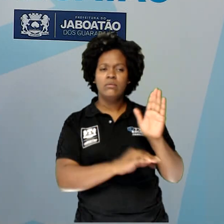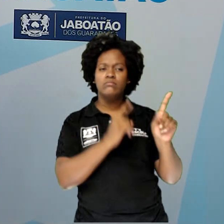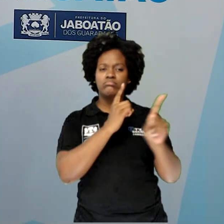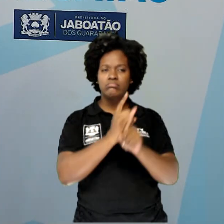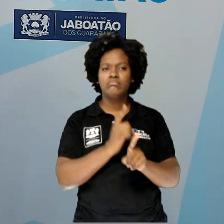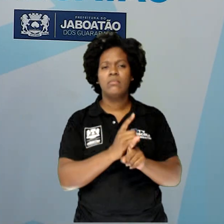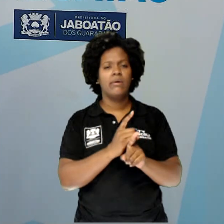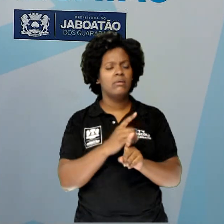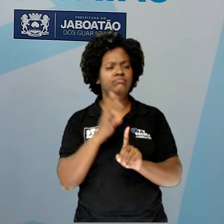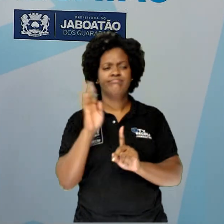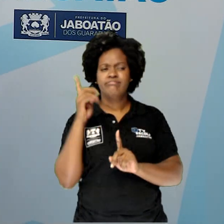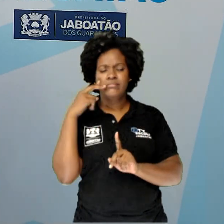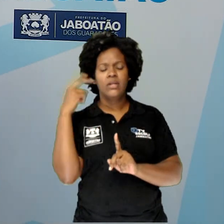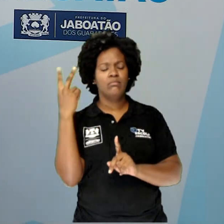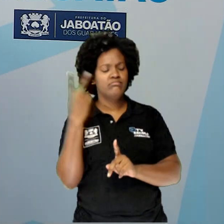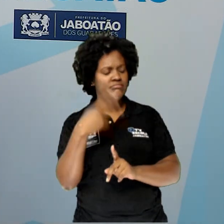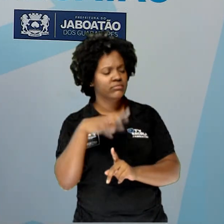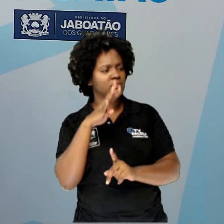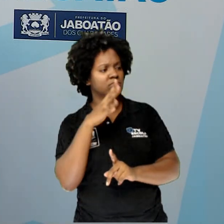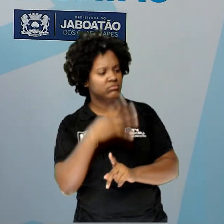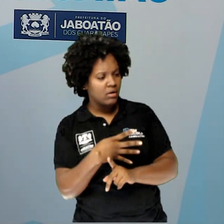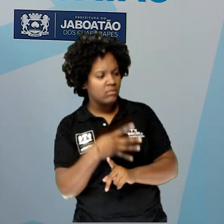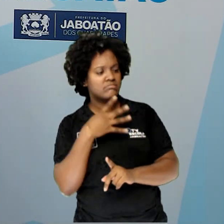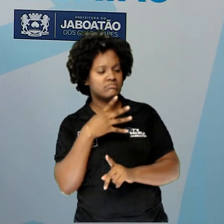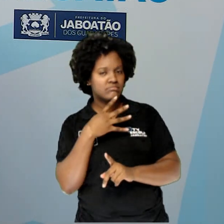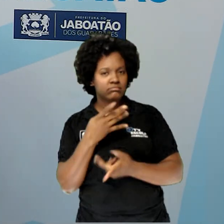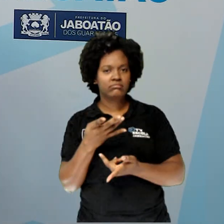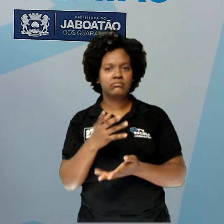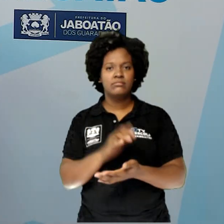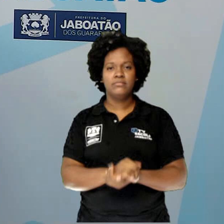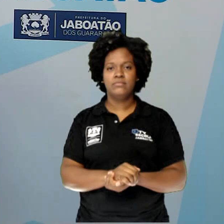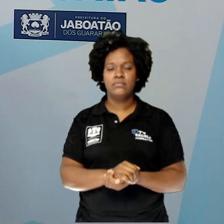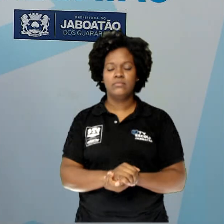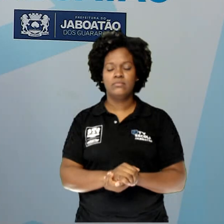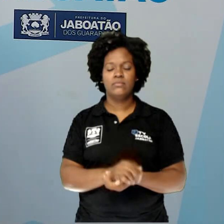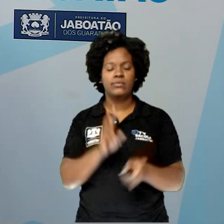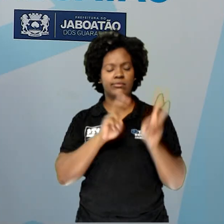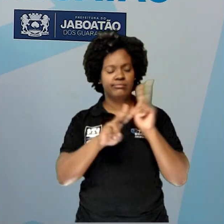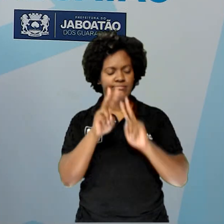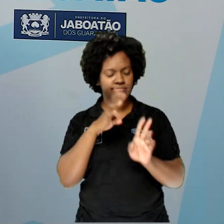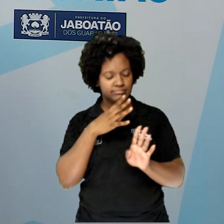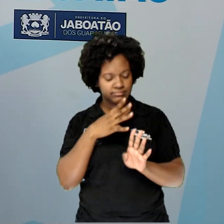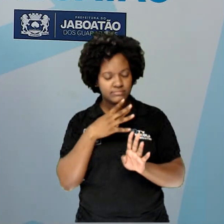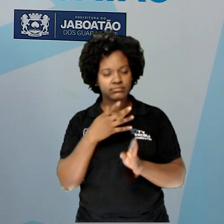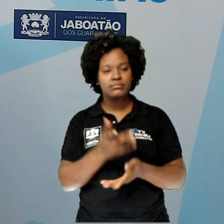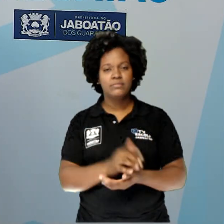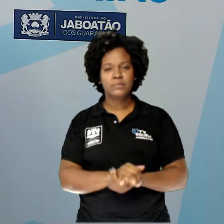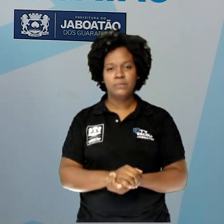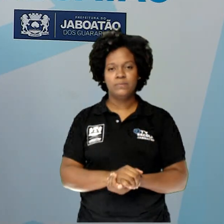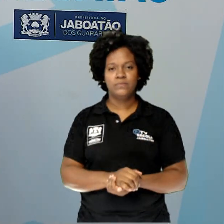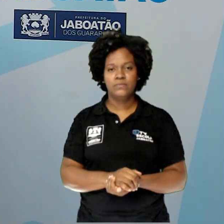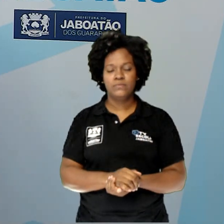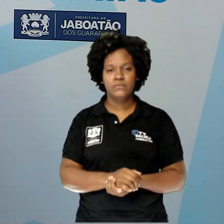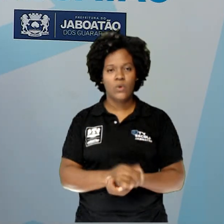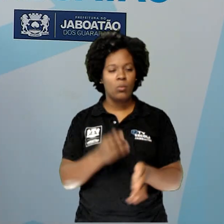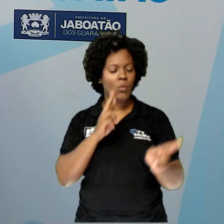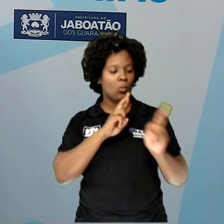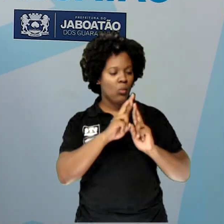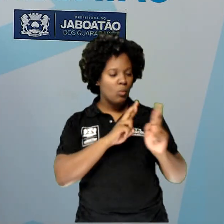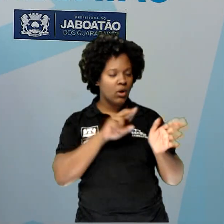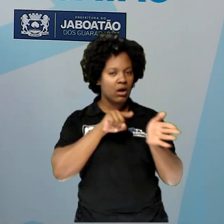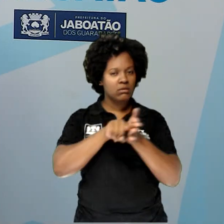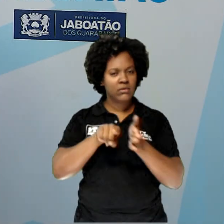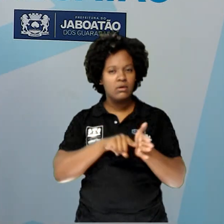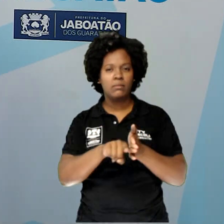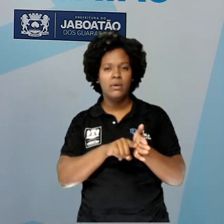velho conhecido nosso, Versos íntimos do Augusto dos Anjos, que nós já lemos aí em outro momento. Vamos direto então para a questão para a gente ver como